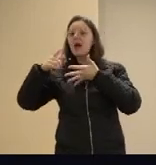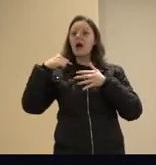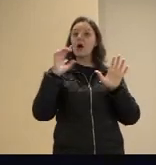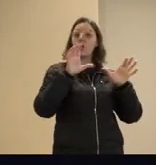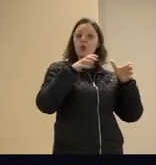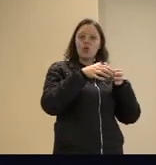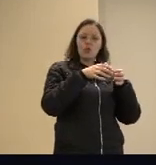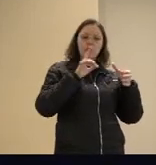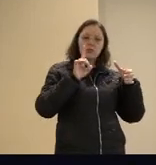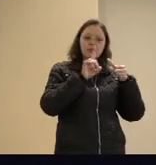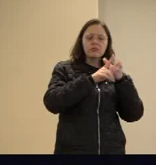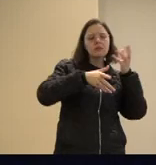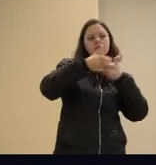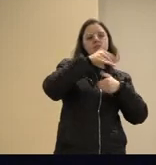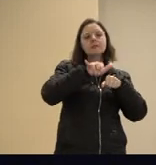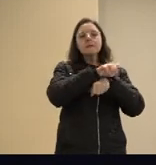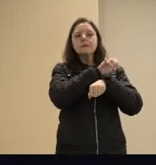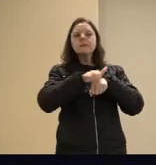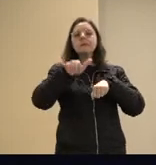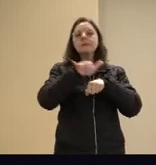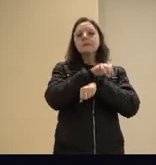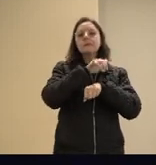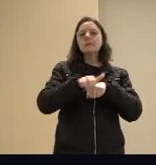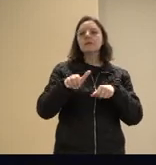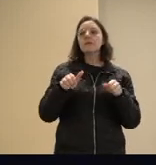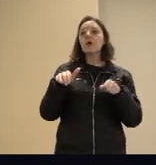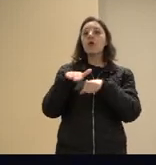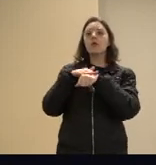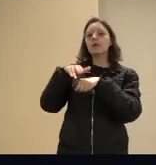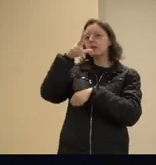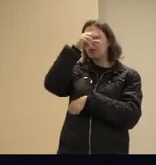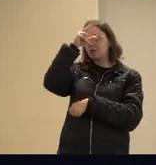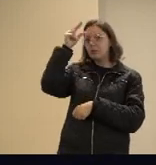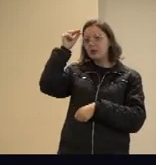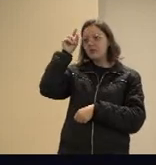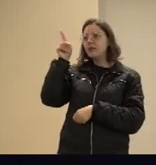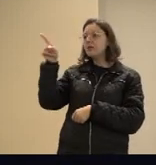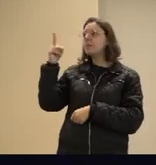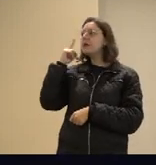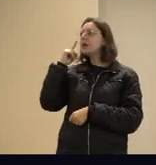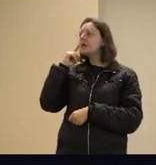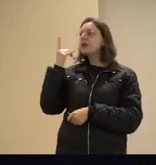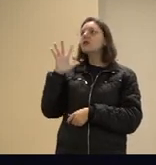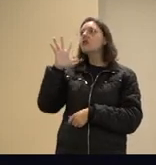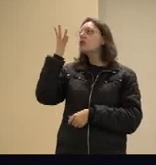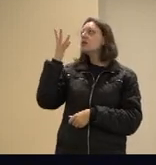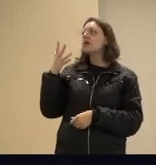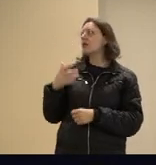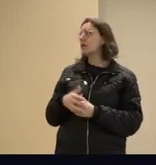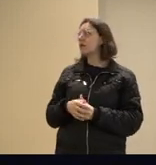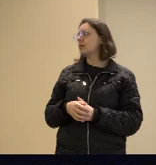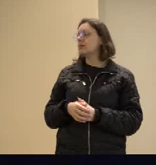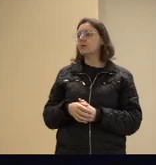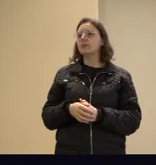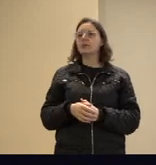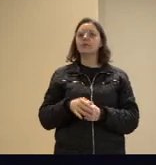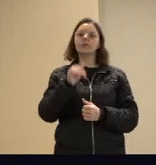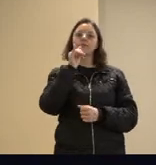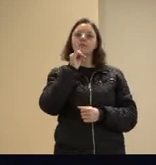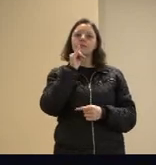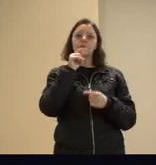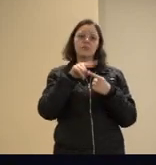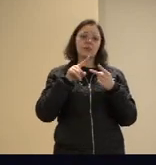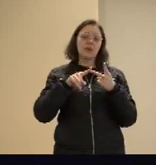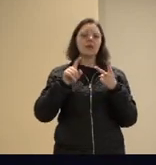outras alternativas. Chegar até o prefeito e, quem sabe, construir soluções. Dou dois exemplos muito